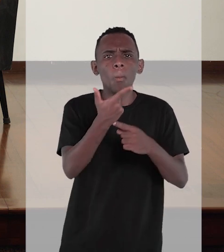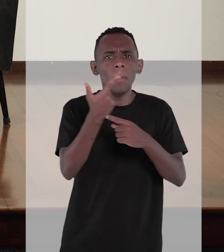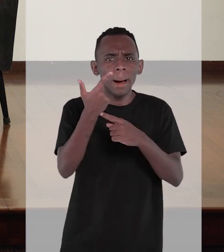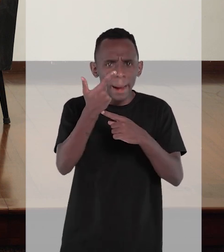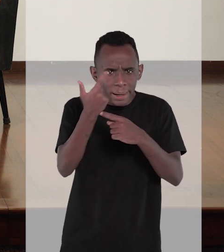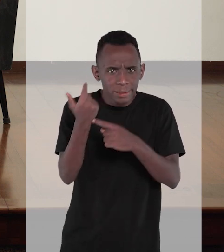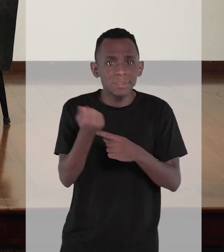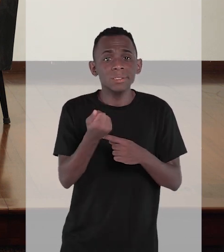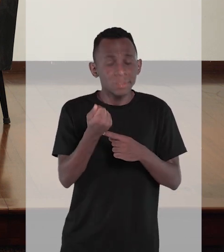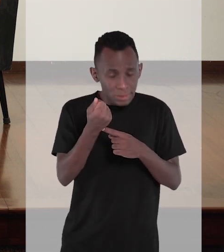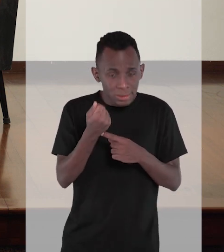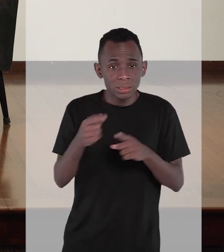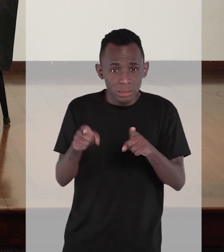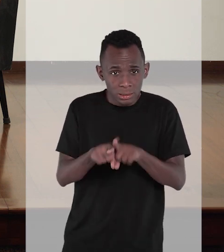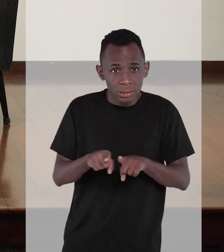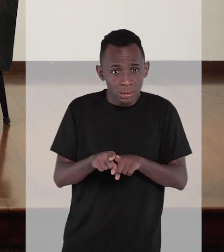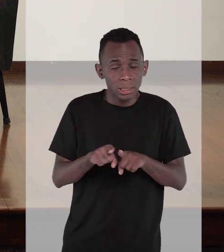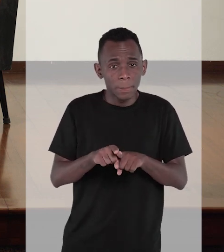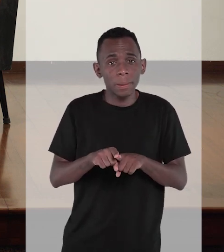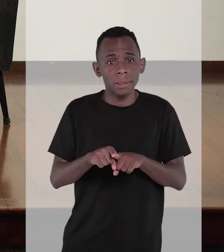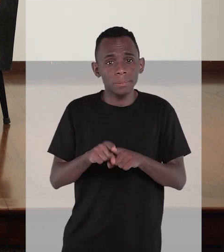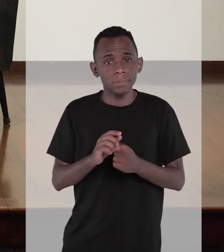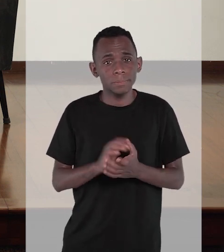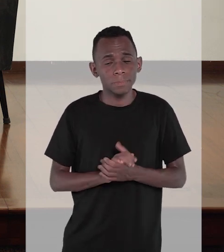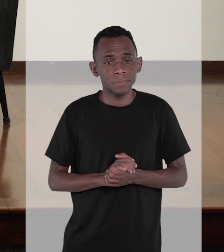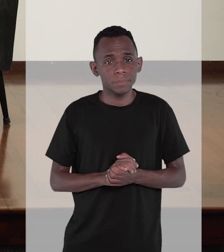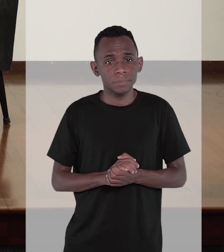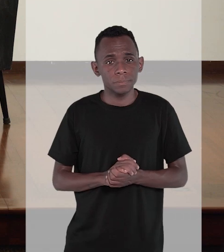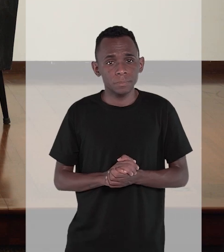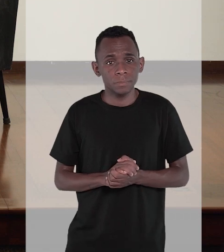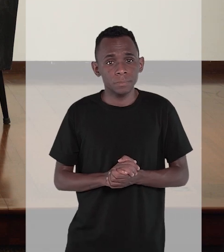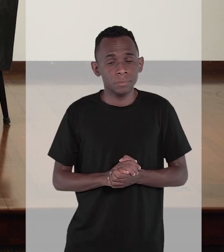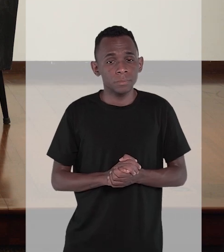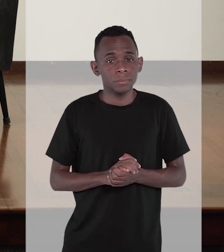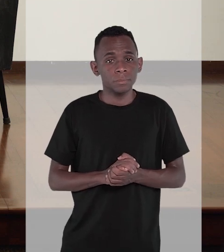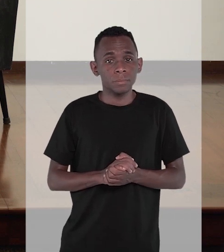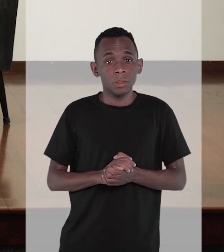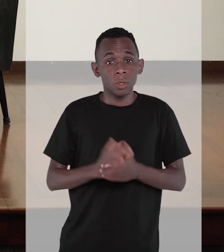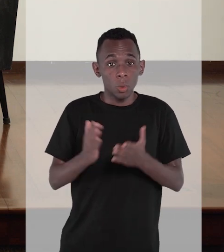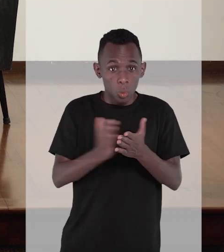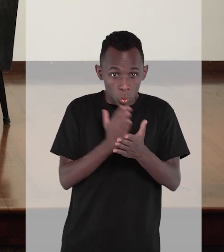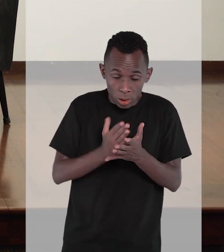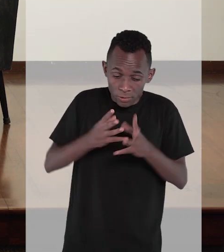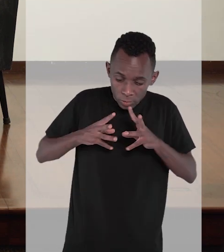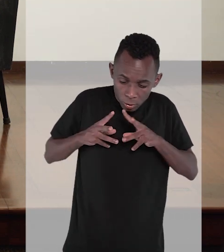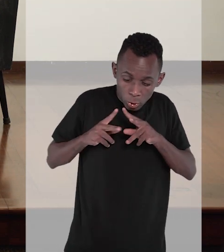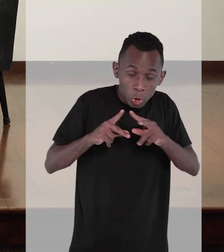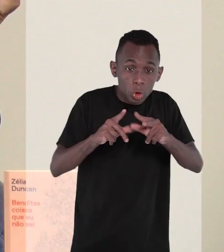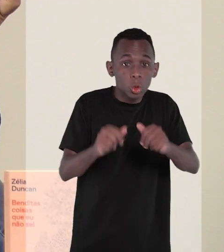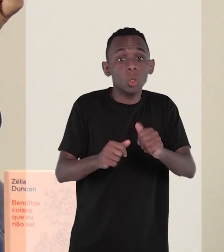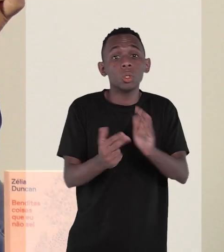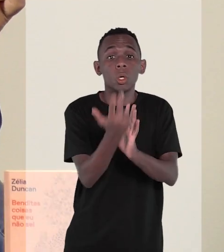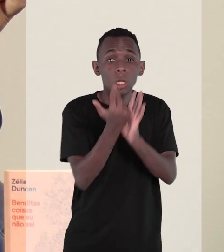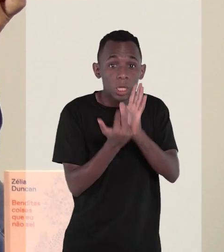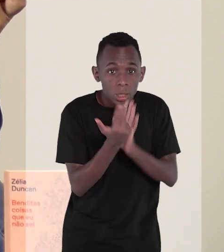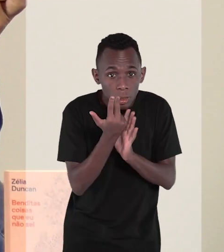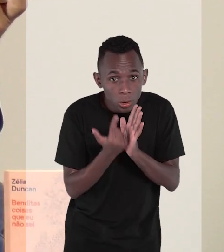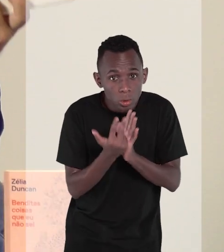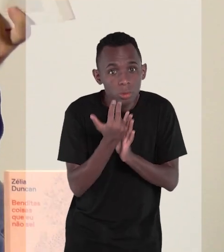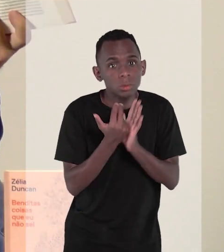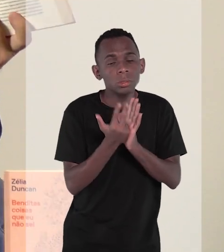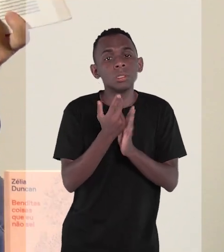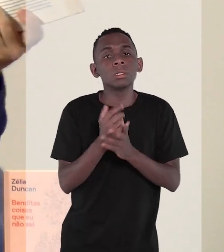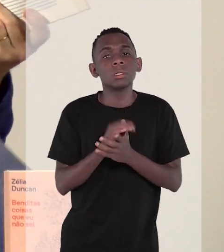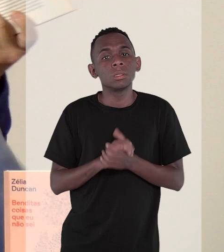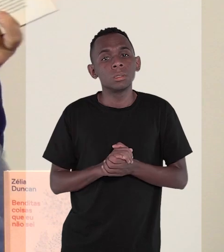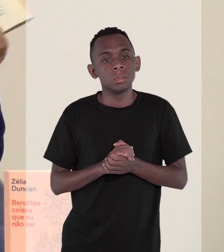plástica. Olha, gente. E aí, o livro é todo ilustrado pela Zélia, né? Mas olha, você